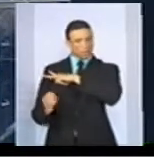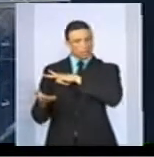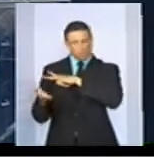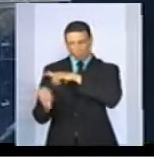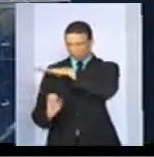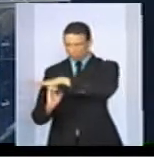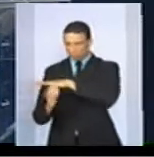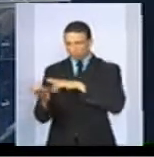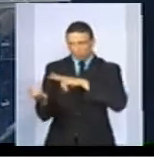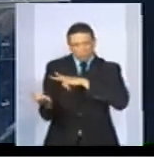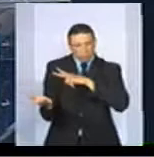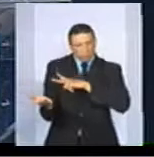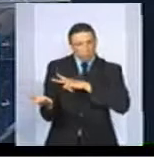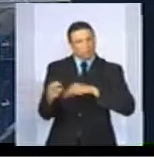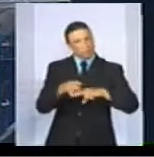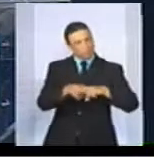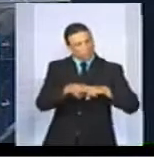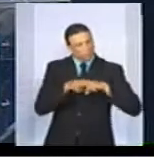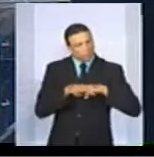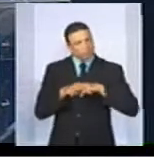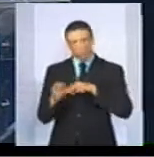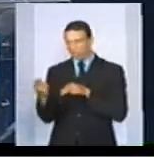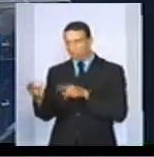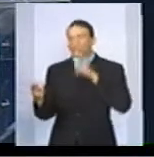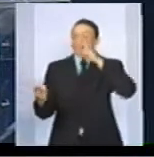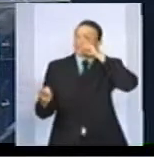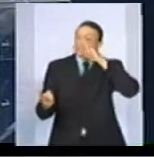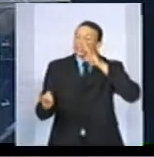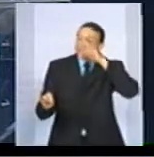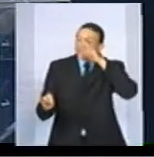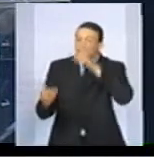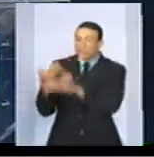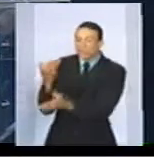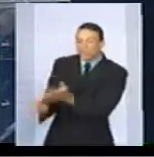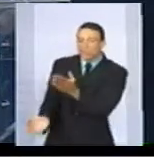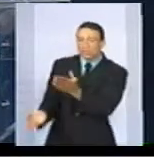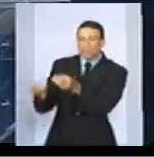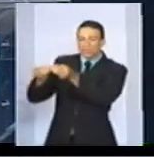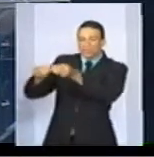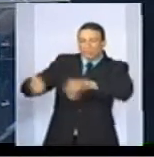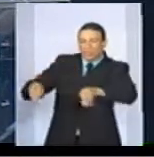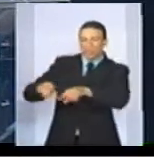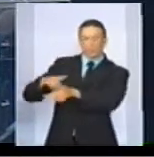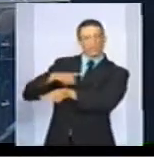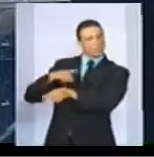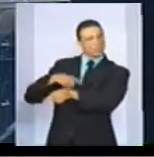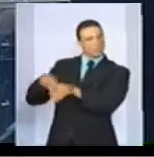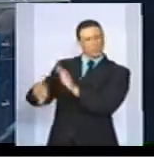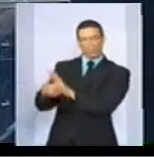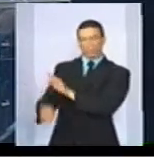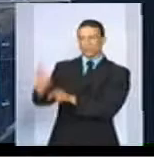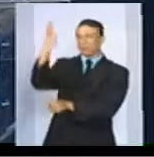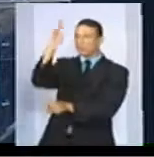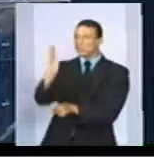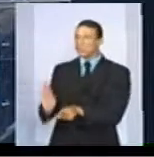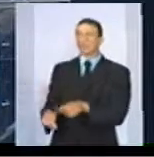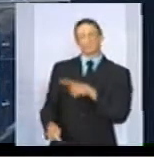privada portanto com todos os riscos aqui a iniciativa privada está sujeita Neste País